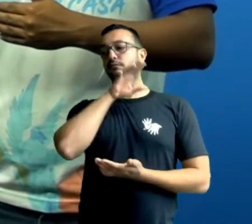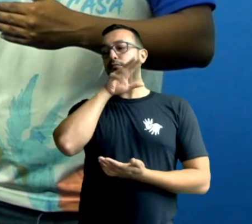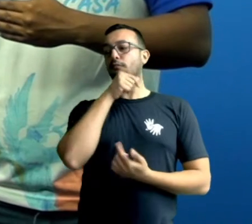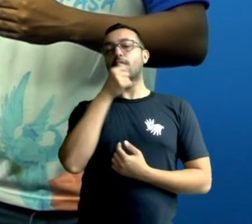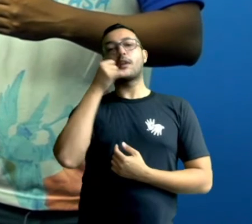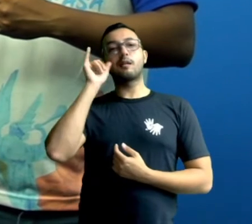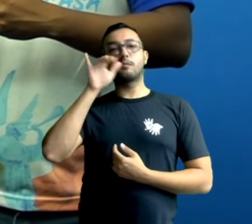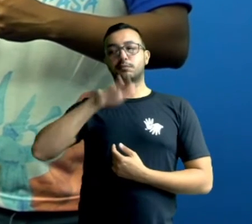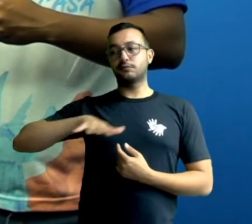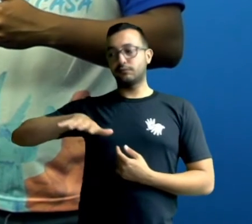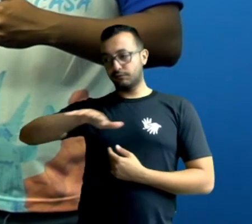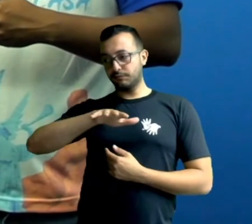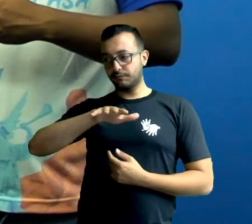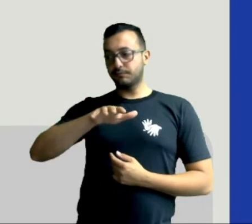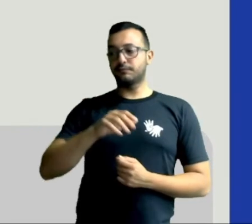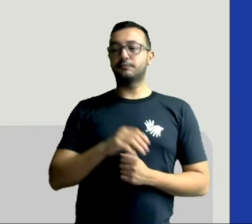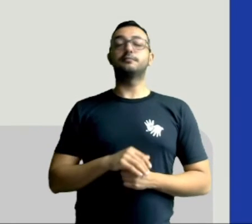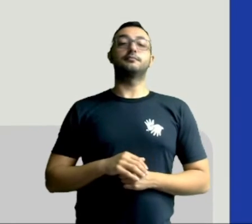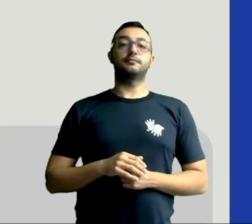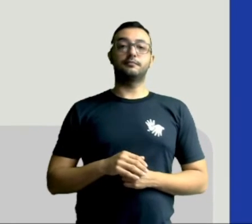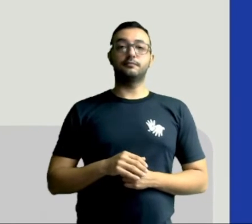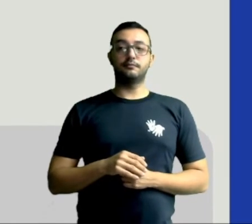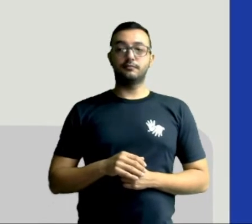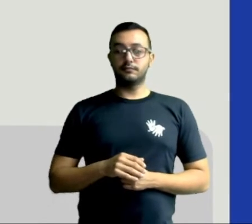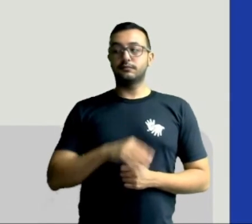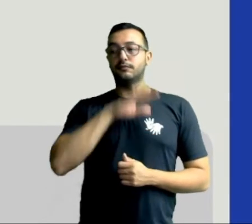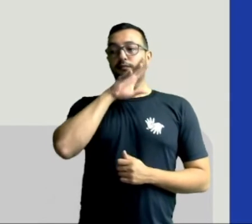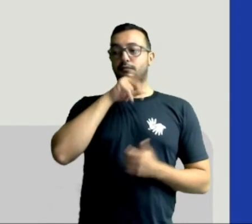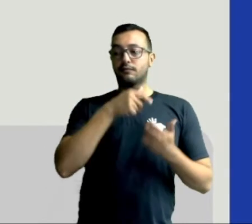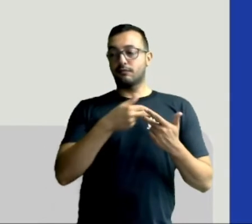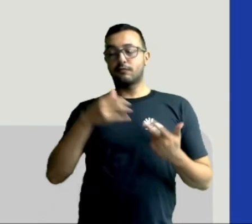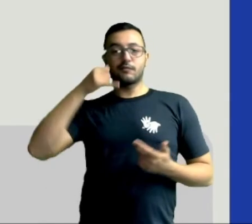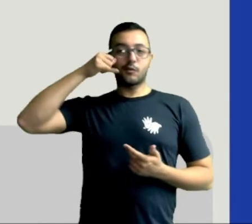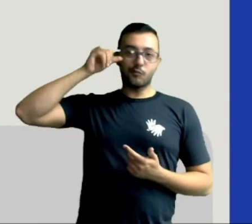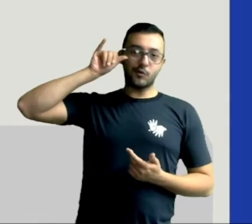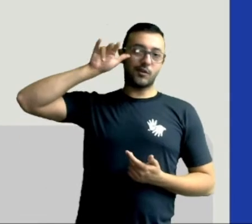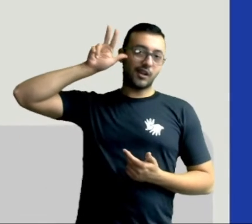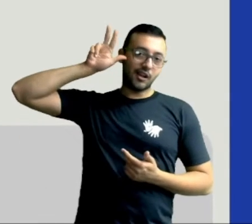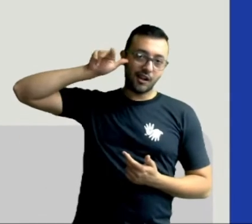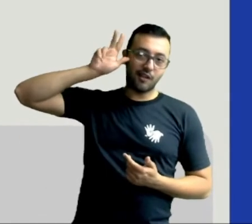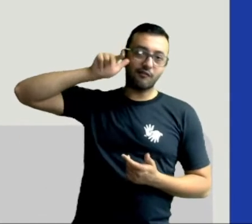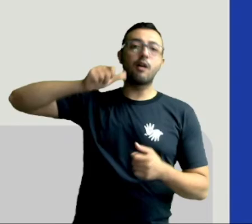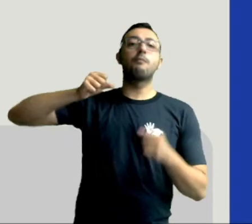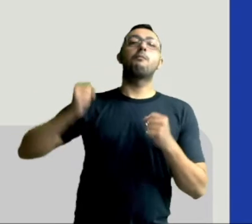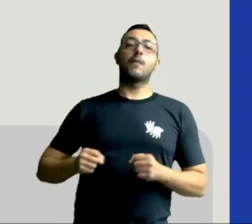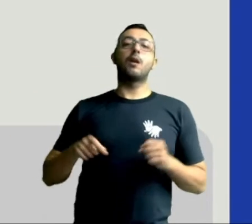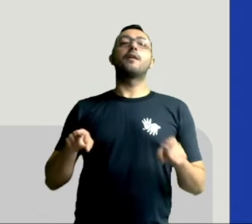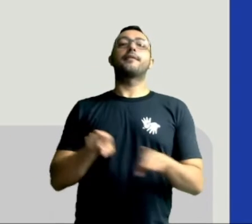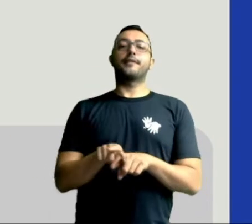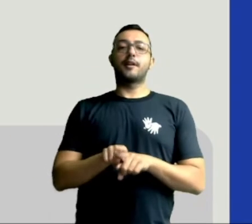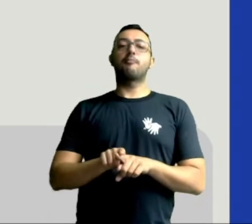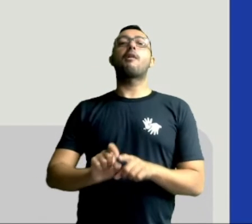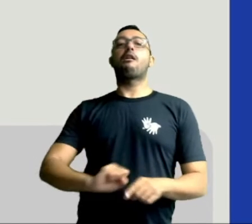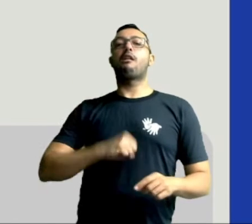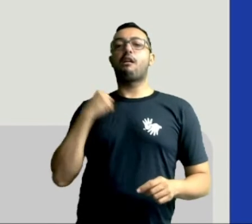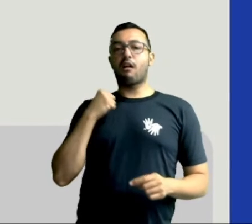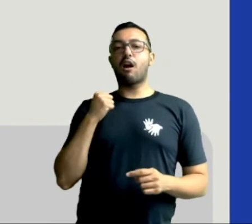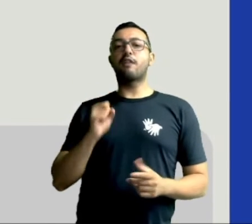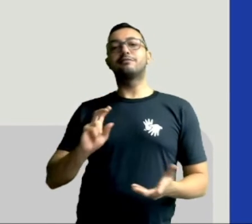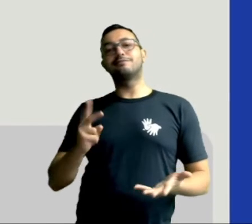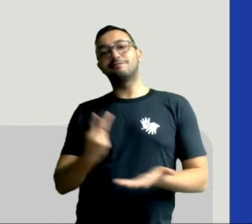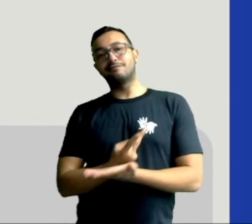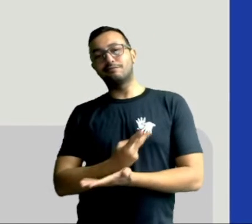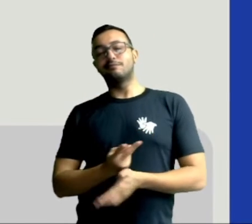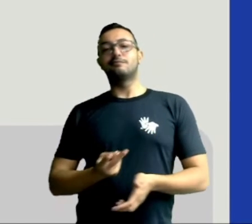de fazenda, em que os animais como bois e cavalos podem também adquirir a raiva, uma forma paralítica